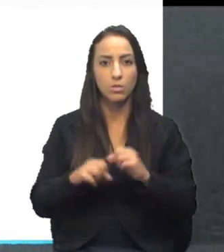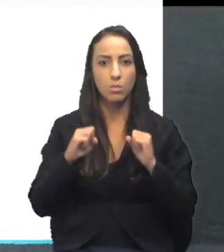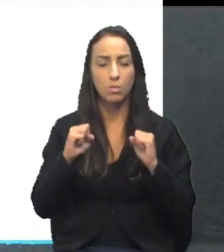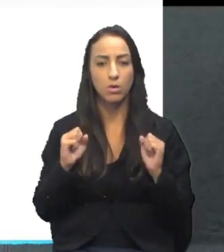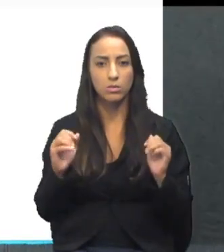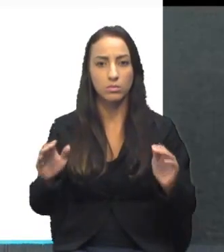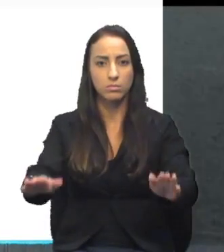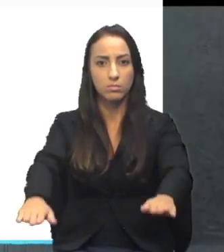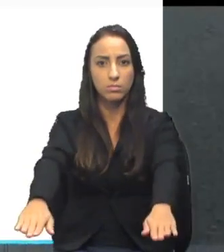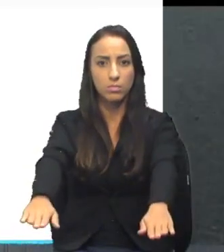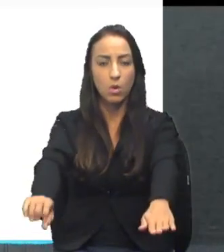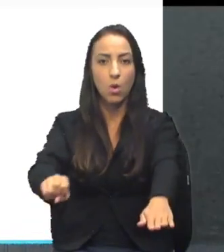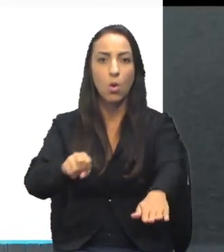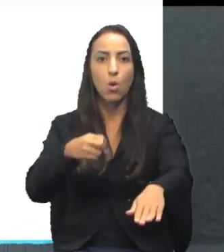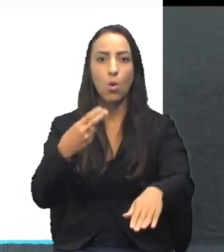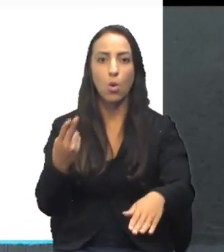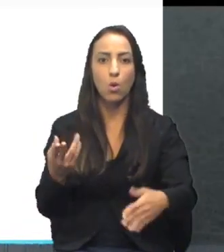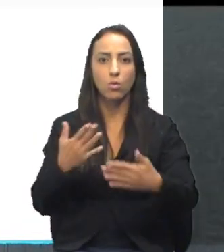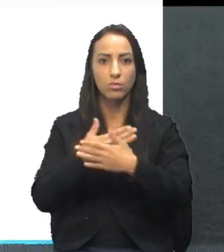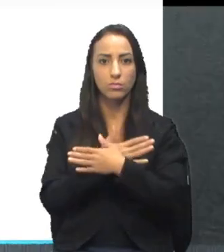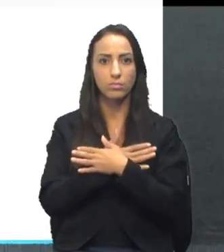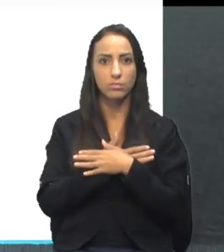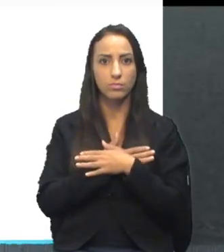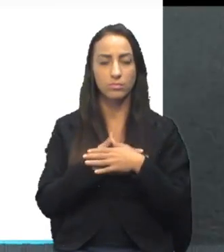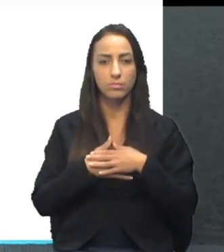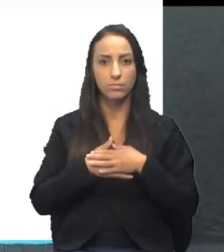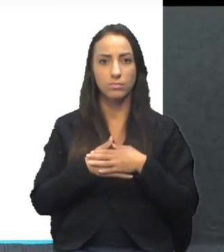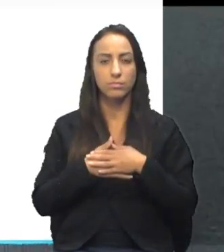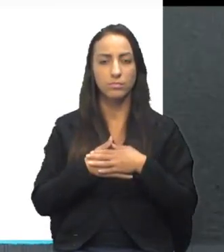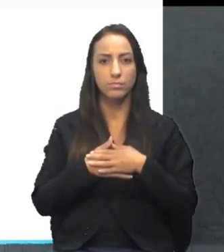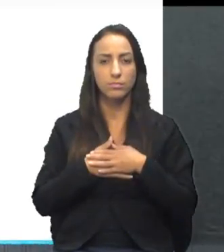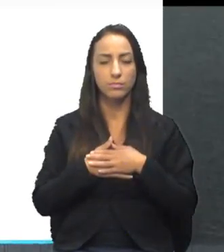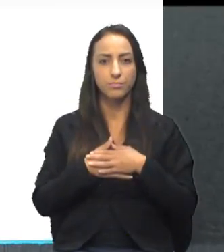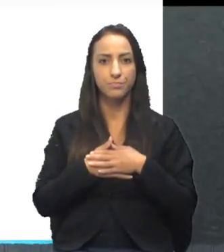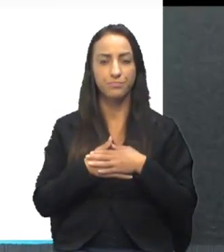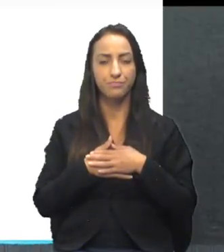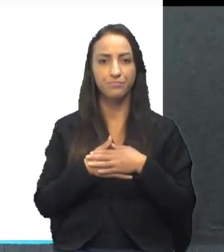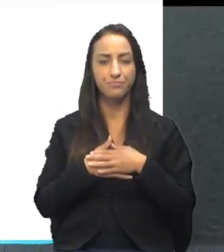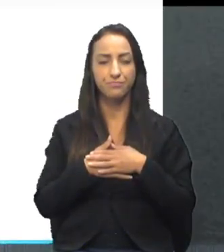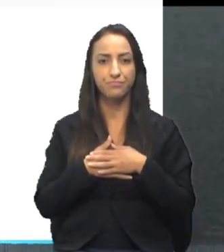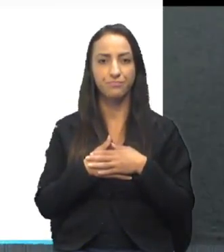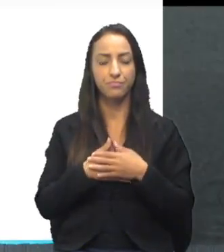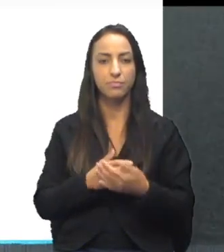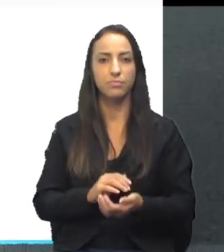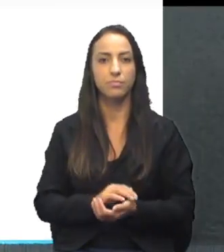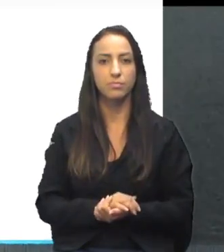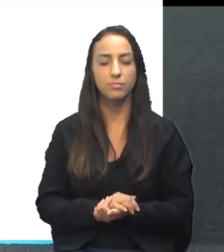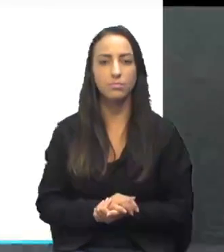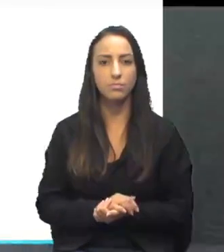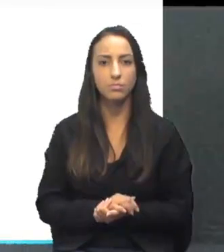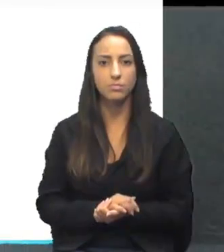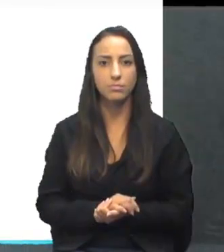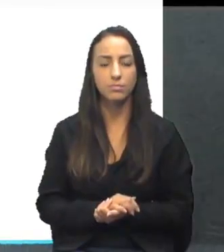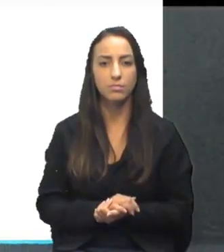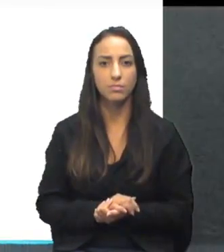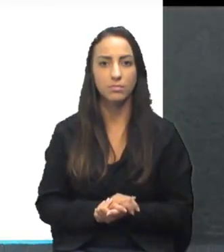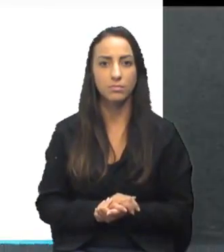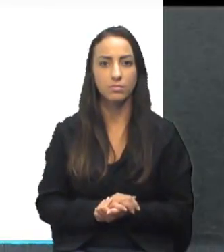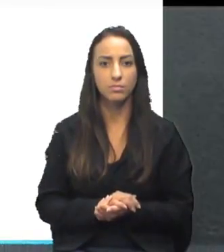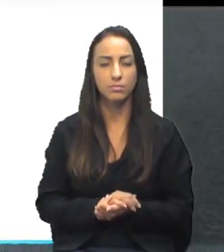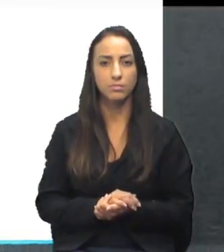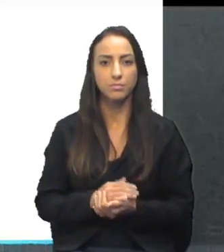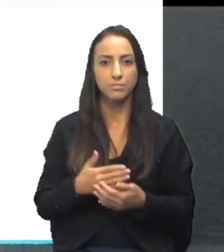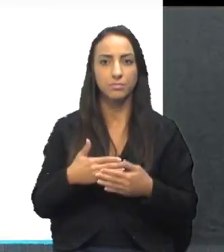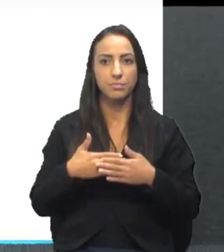ao lado do corpo, ou como está a imagem. Os braços estão então flexionados e as mãos